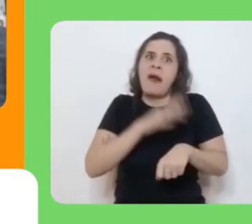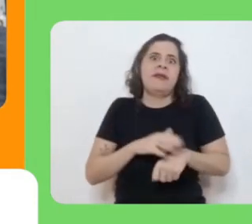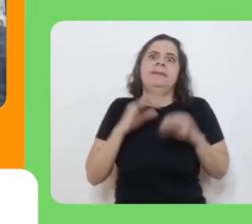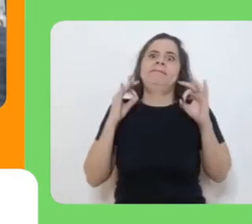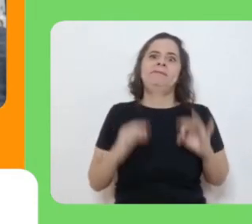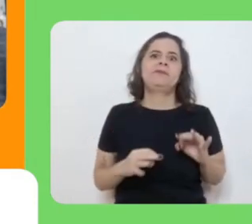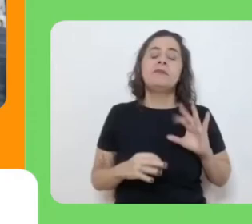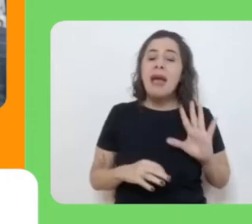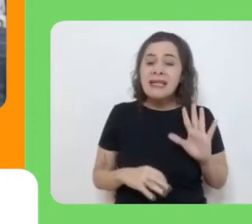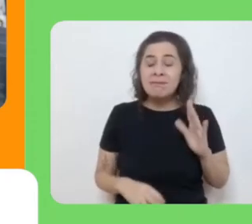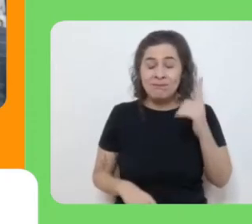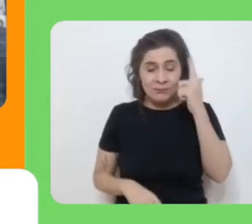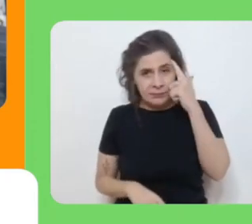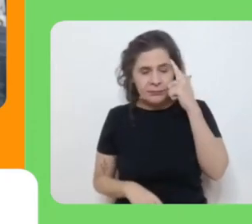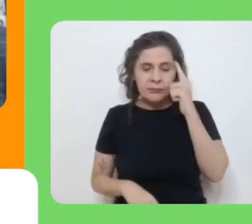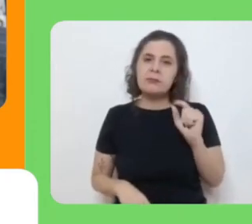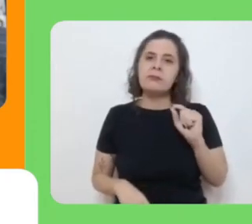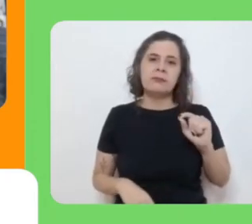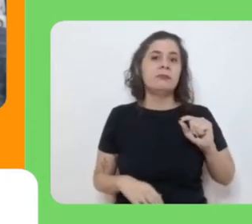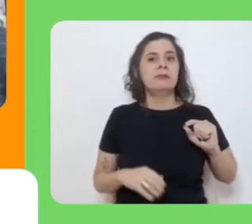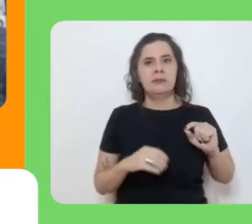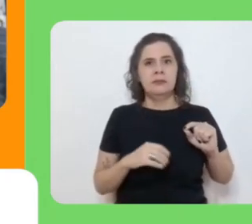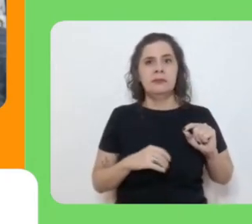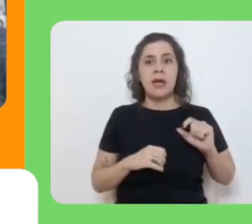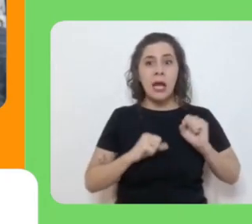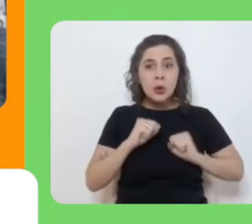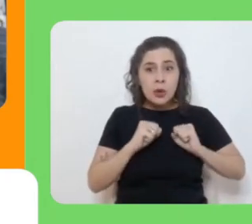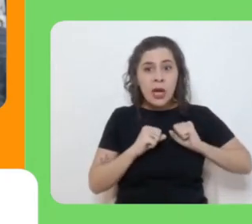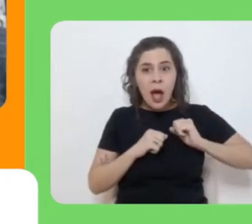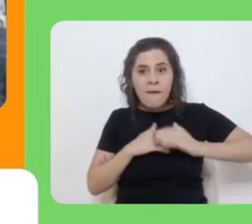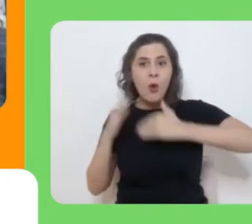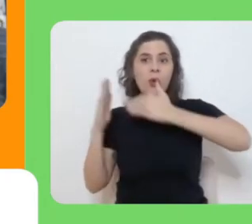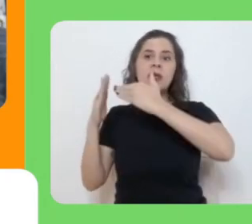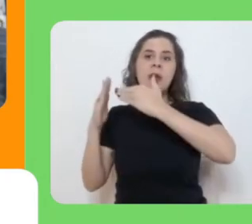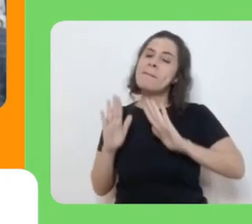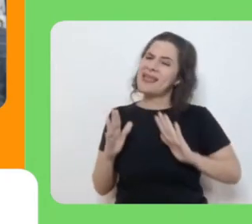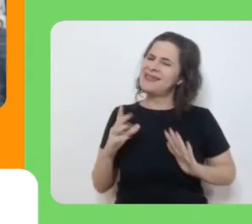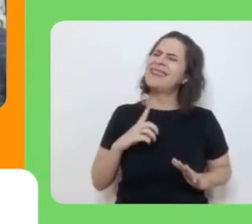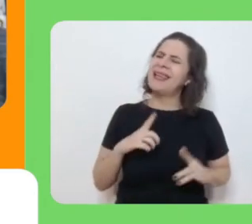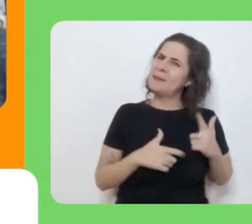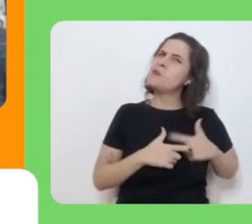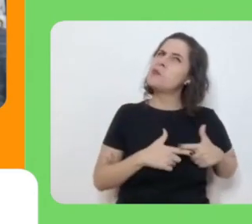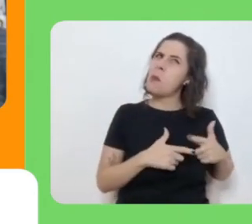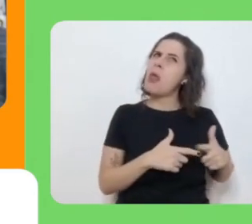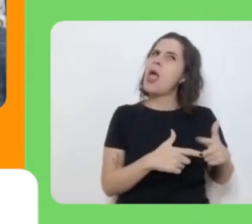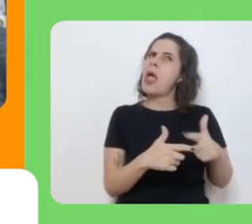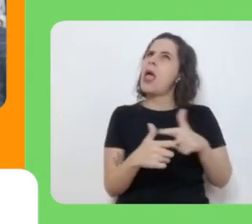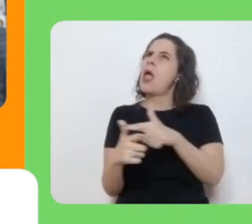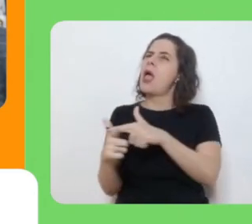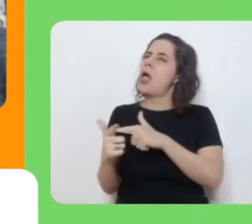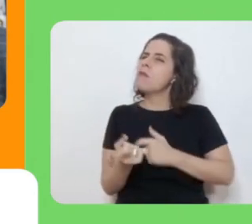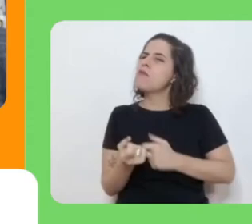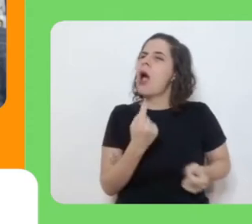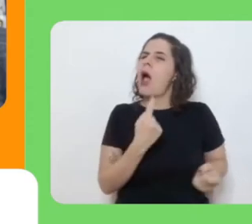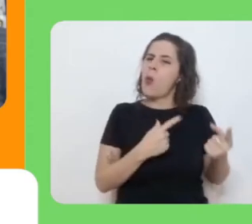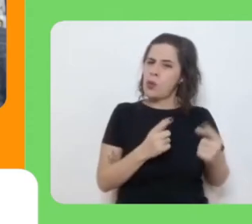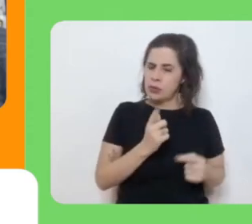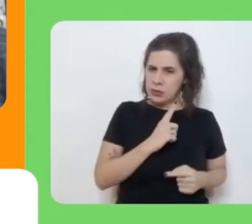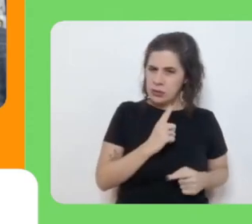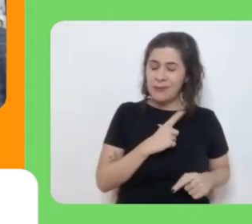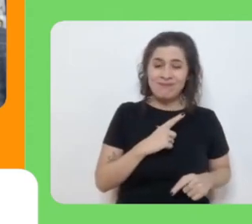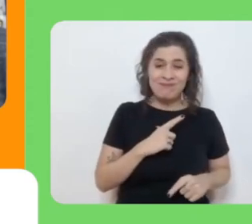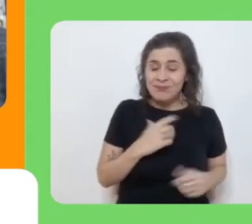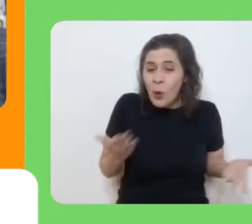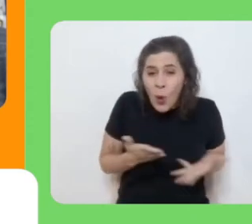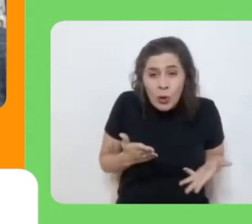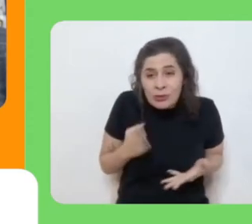Mas o que eu acho que, assim, mesmo com a evolução da indústria, ela tem novas dores, assim, porque o atual problema que a gente tem, por